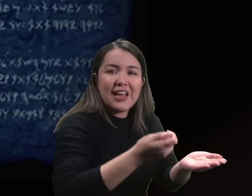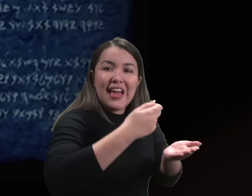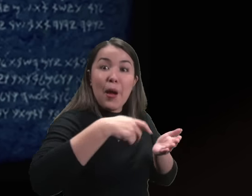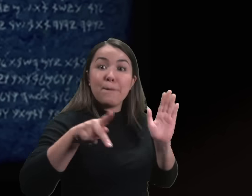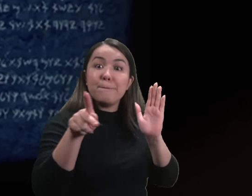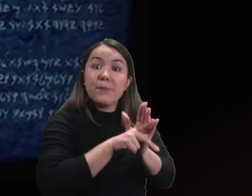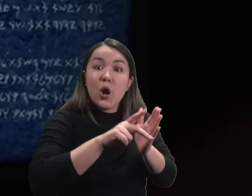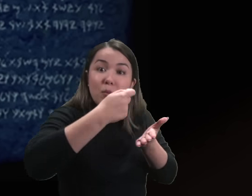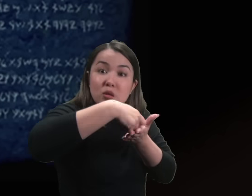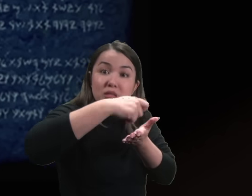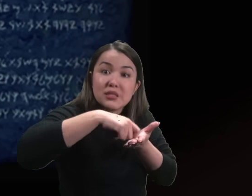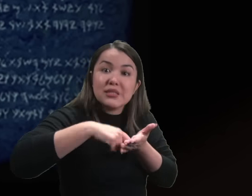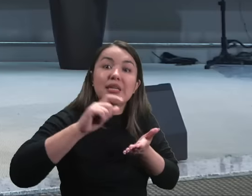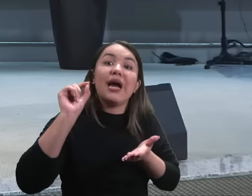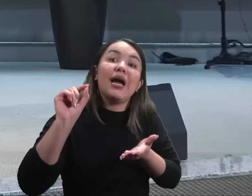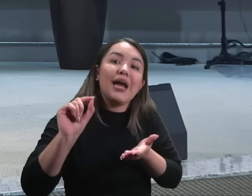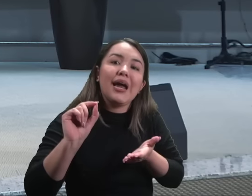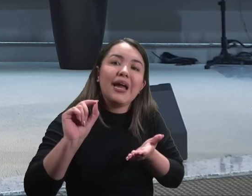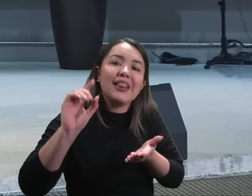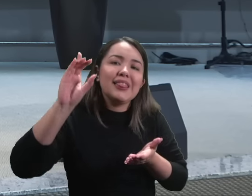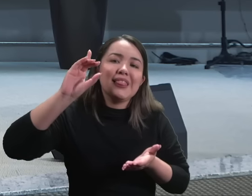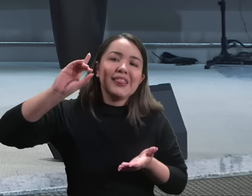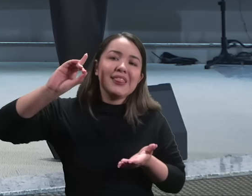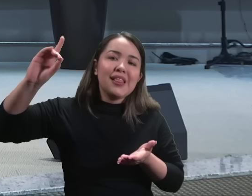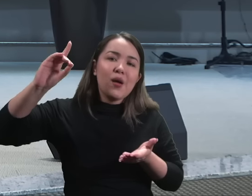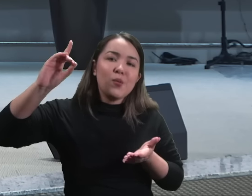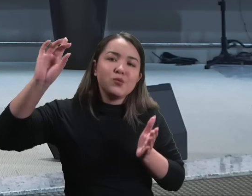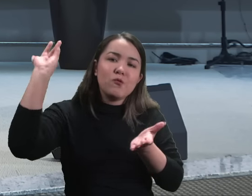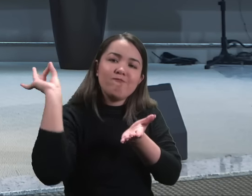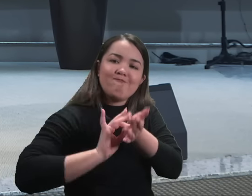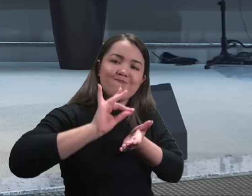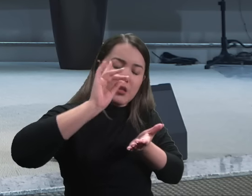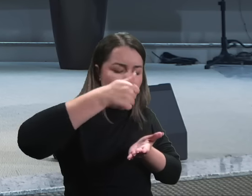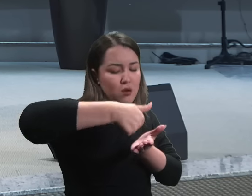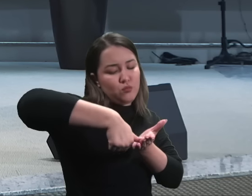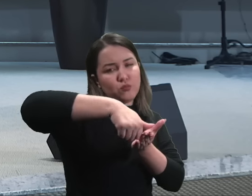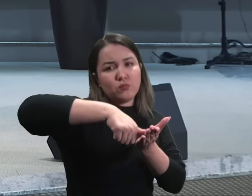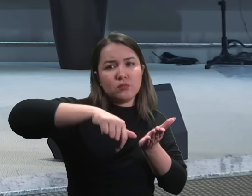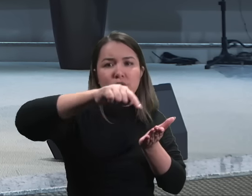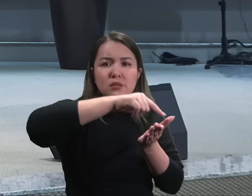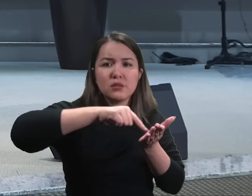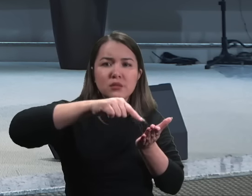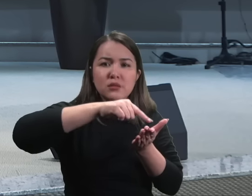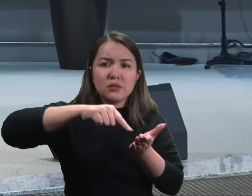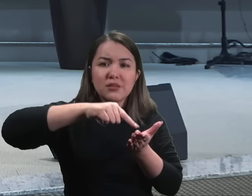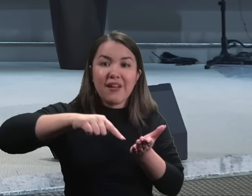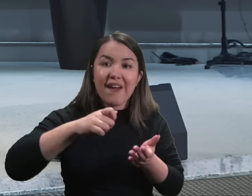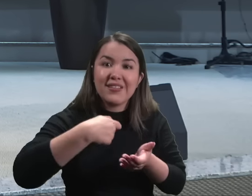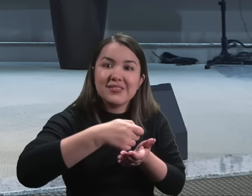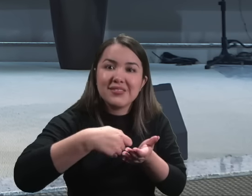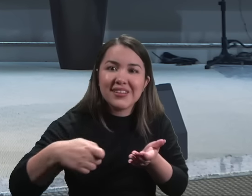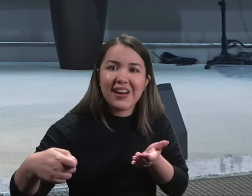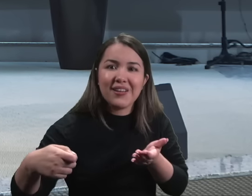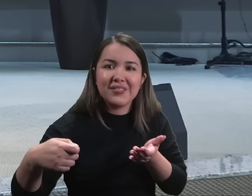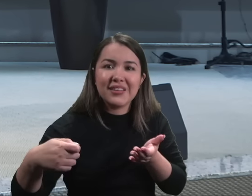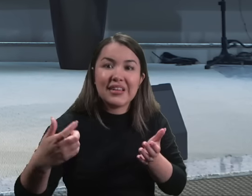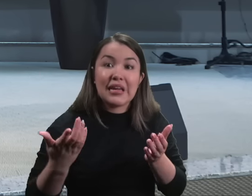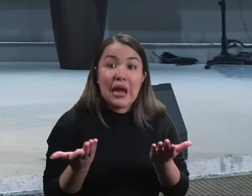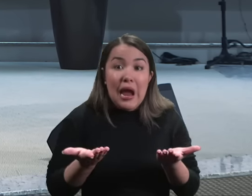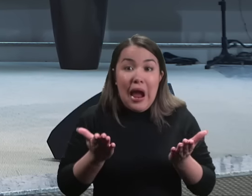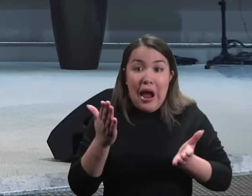pelo quê pelo Dedo de Deus E essa tábua de testemunho tinha que ser colocado